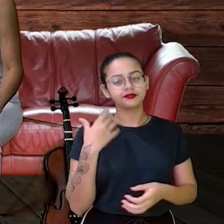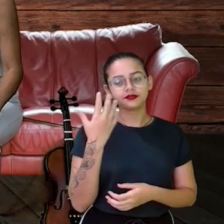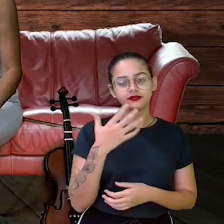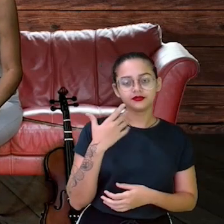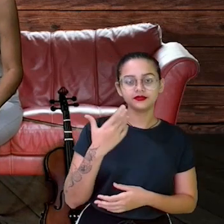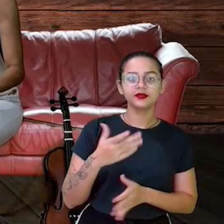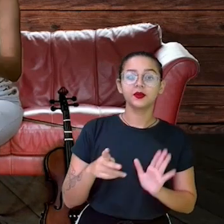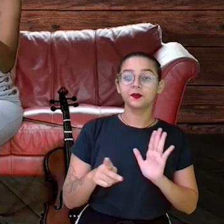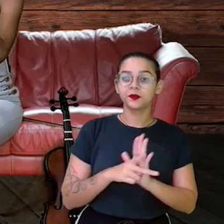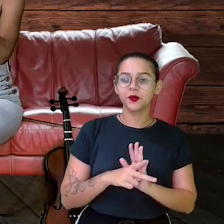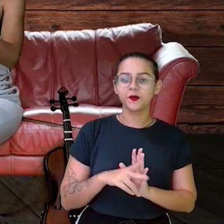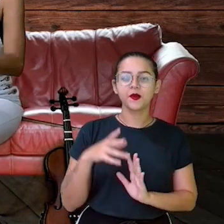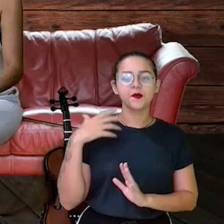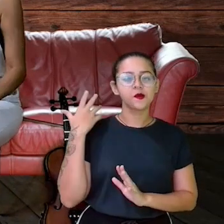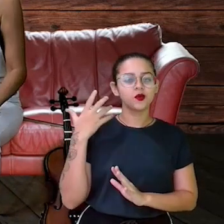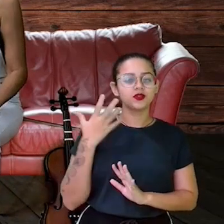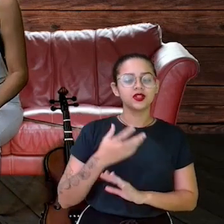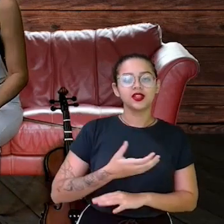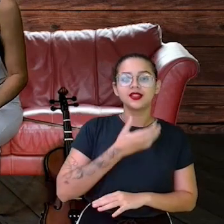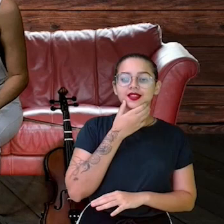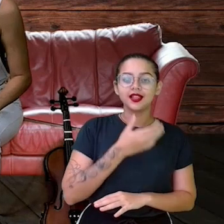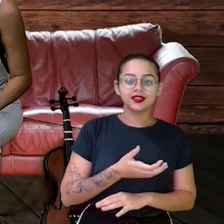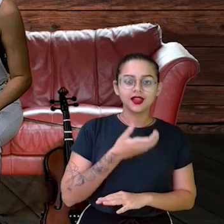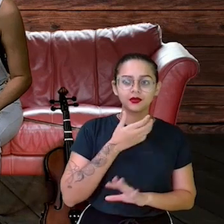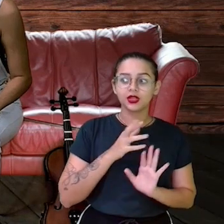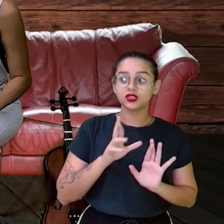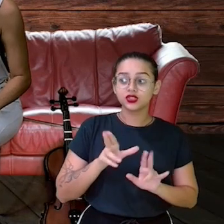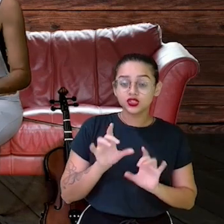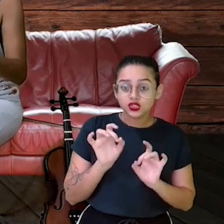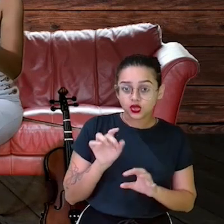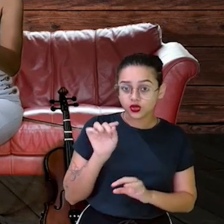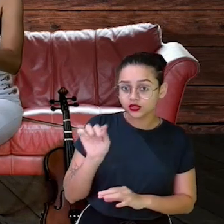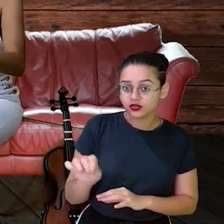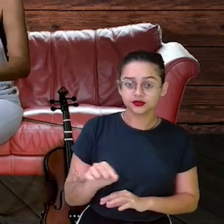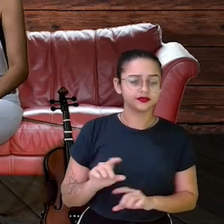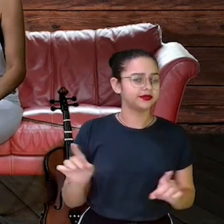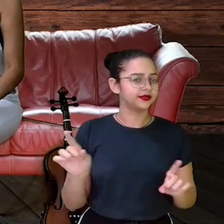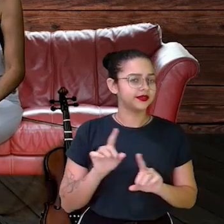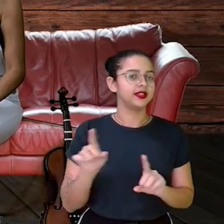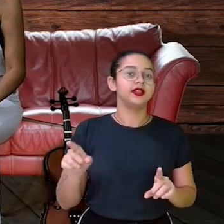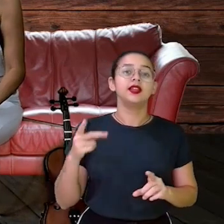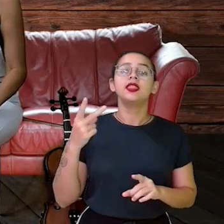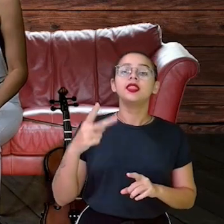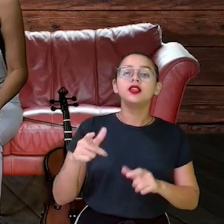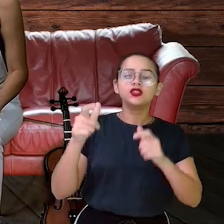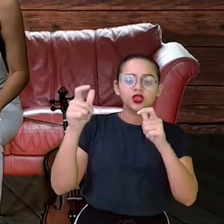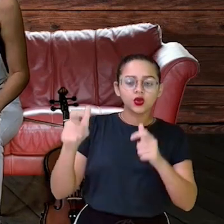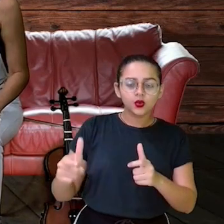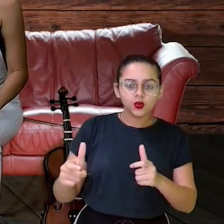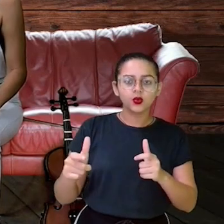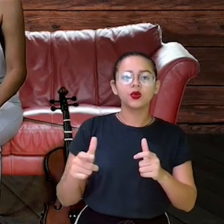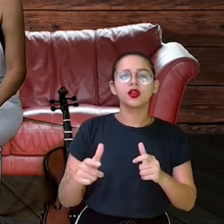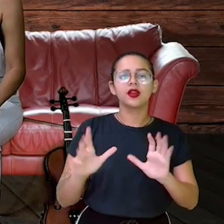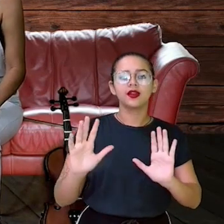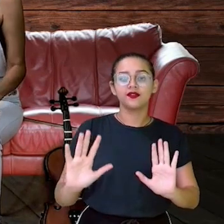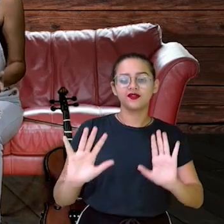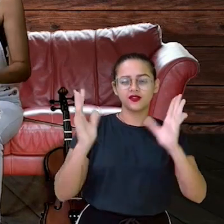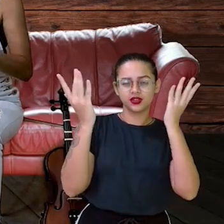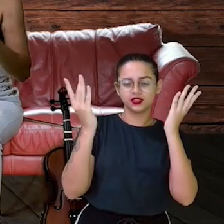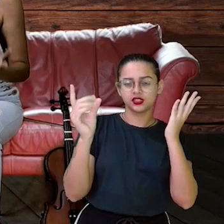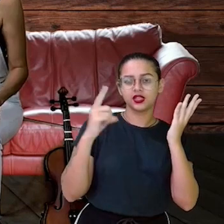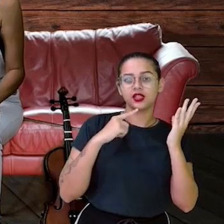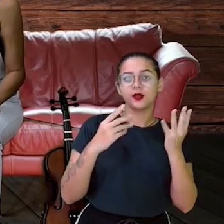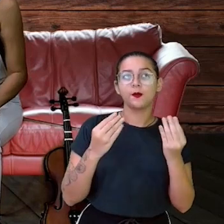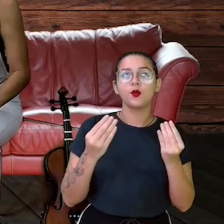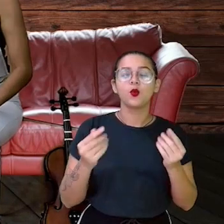natalina. Olha, mas não é só isso não. Nessas pousadas, nessas festas, tem